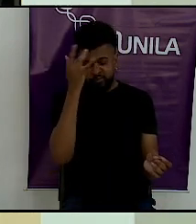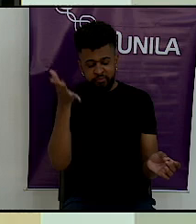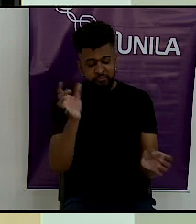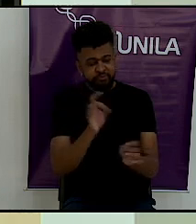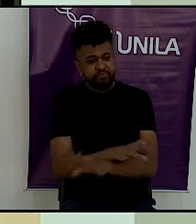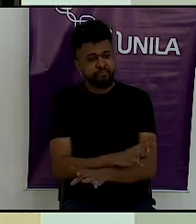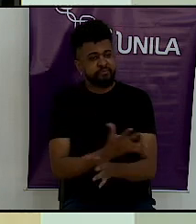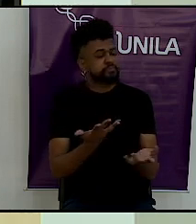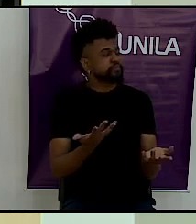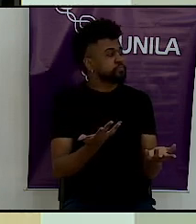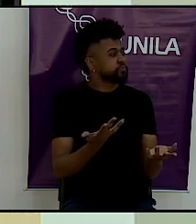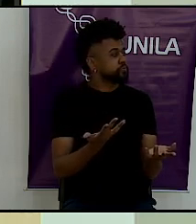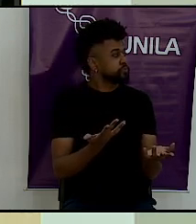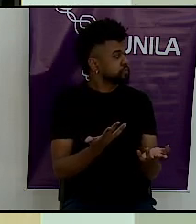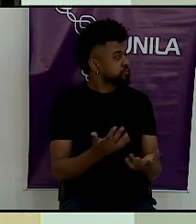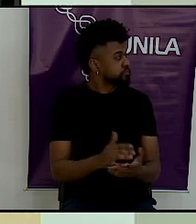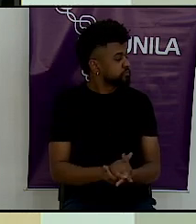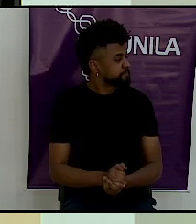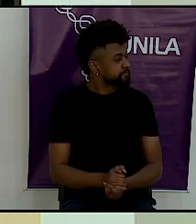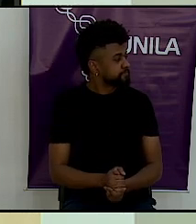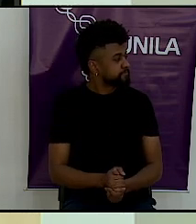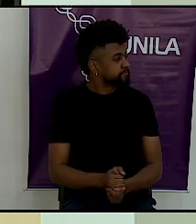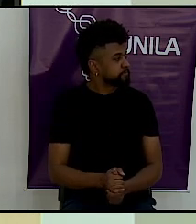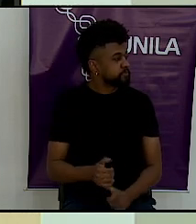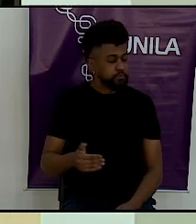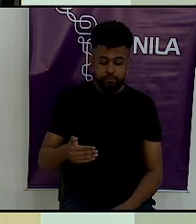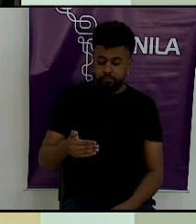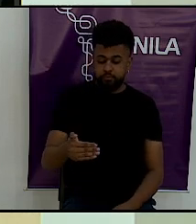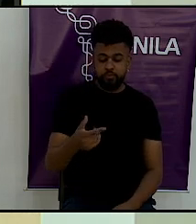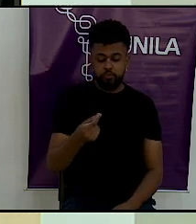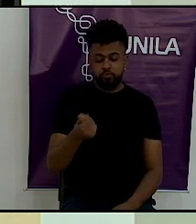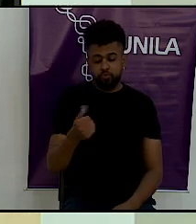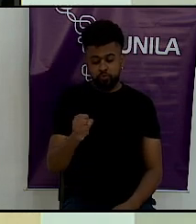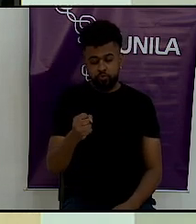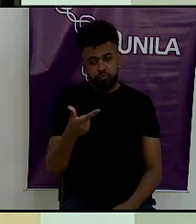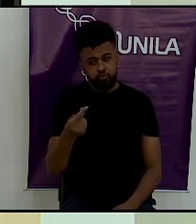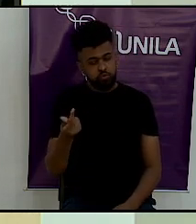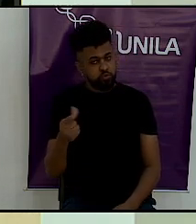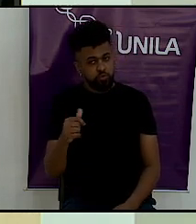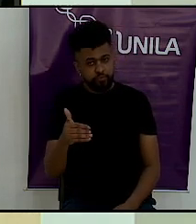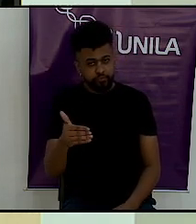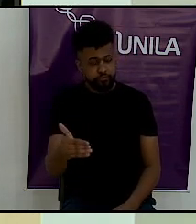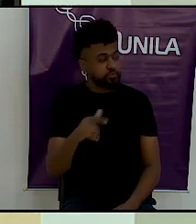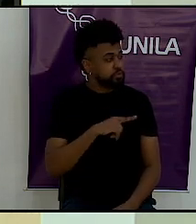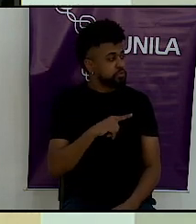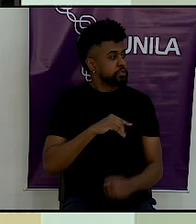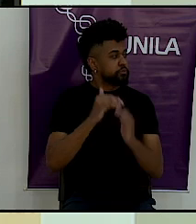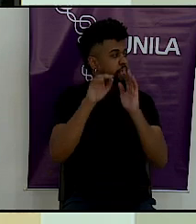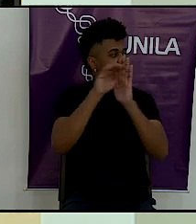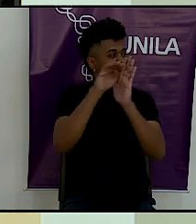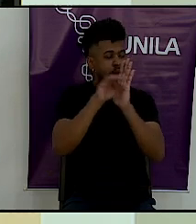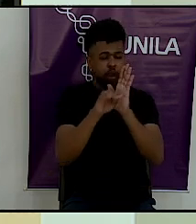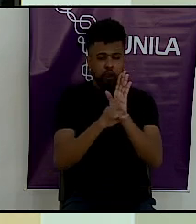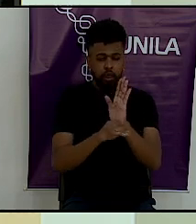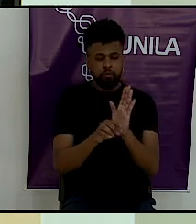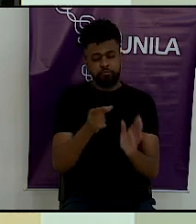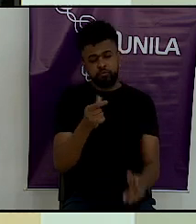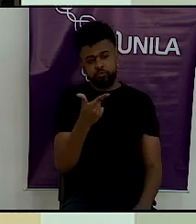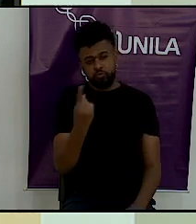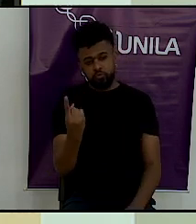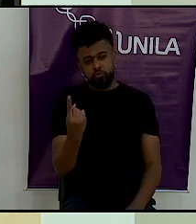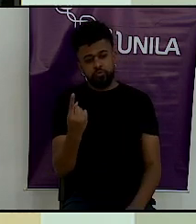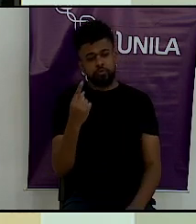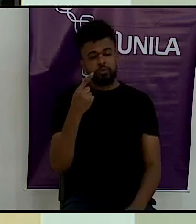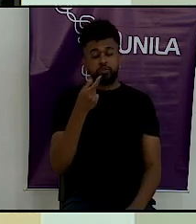concluintes, e a partir de 2018 e 2019 começa a ter uma queda, né, até 2021. O dado